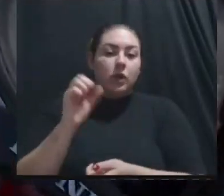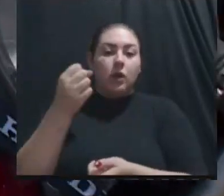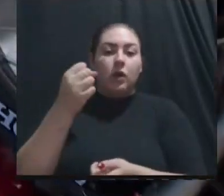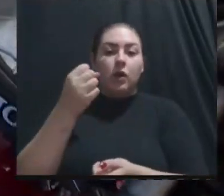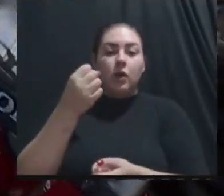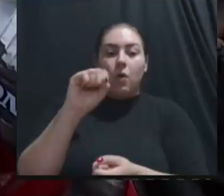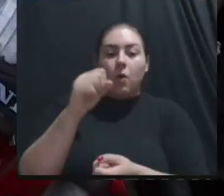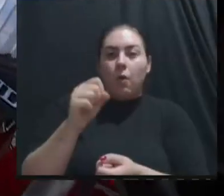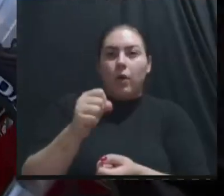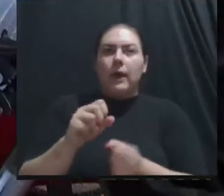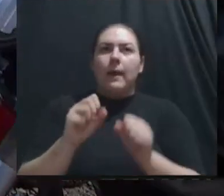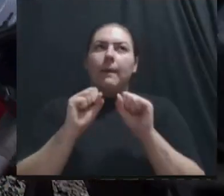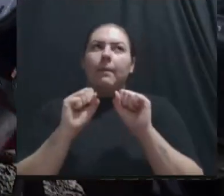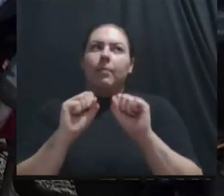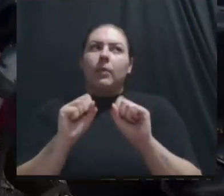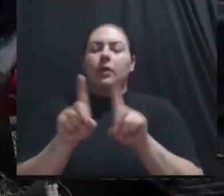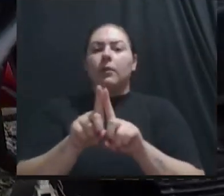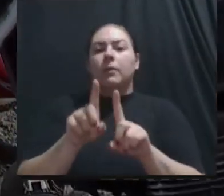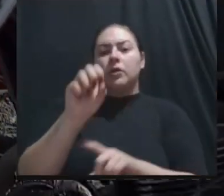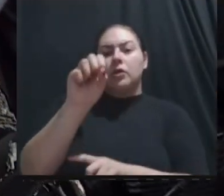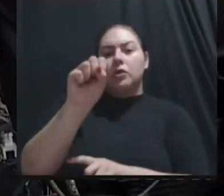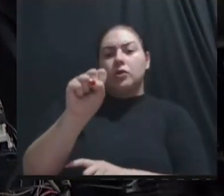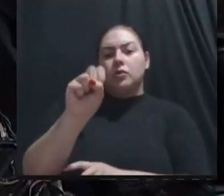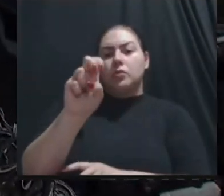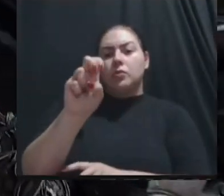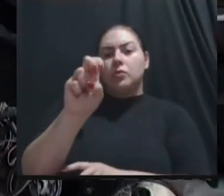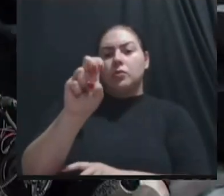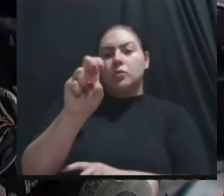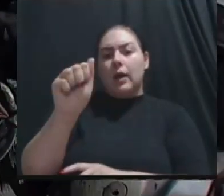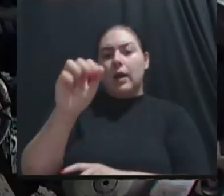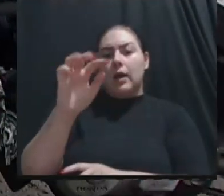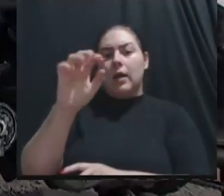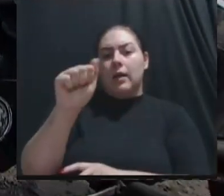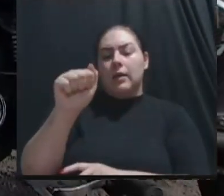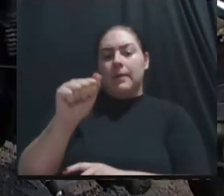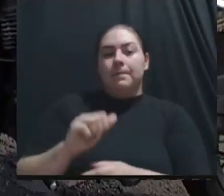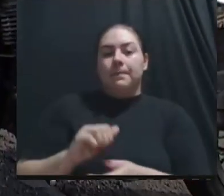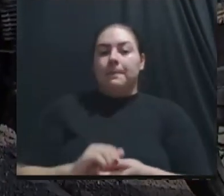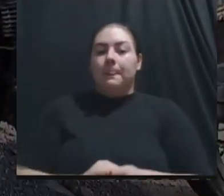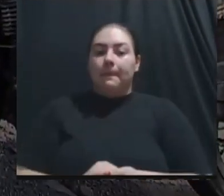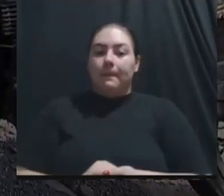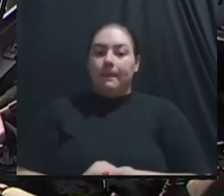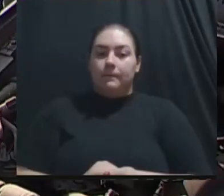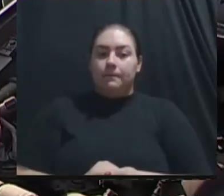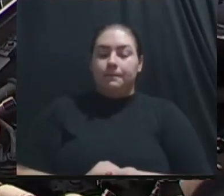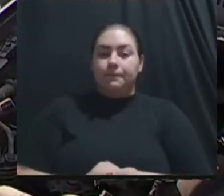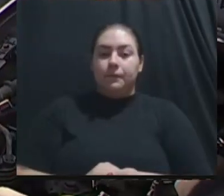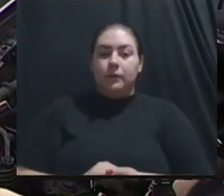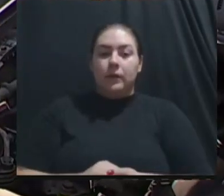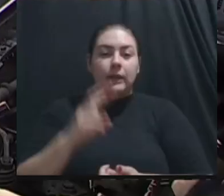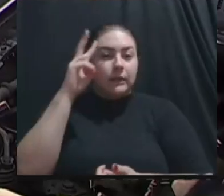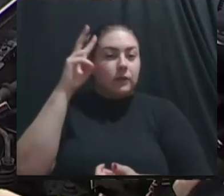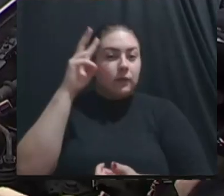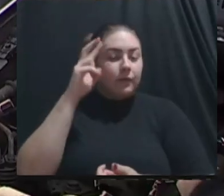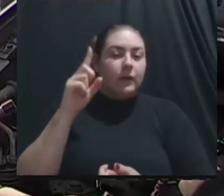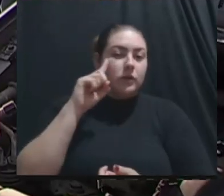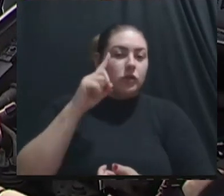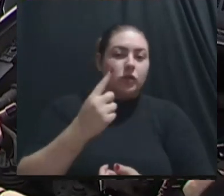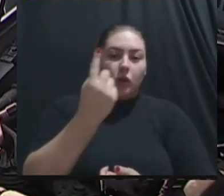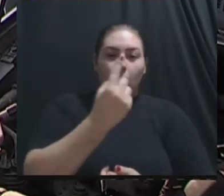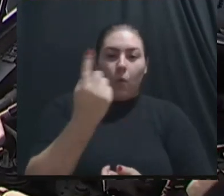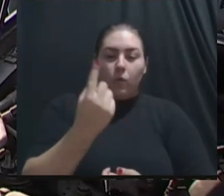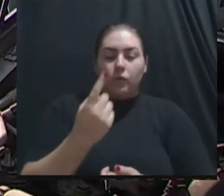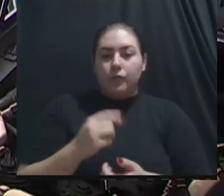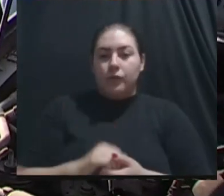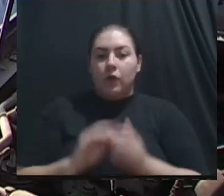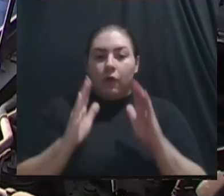seria para pessoa jurídica. E depois, na segunda-feira, dia 11, seria destinado para sucata